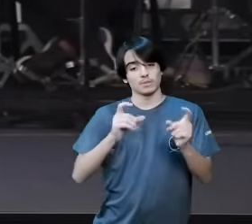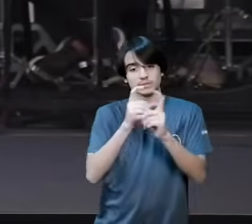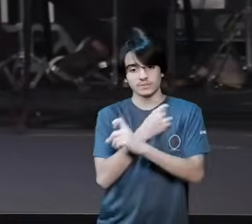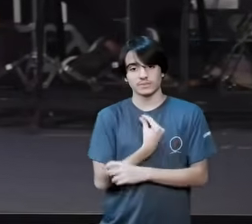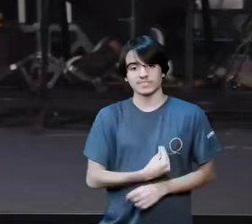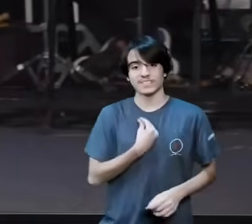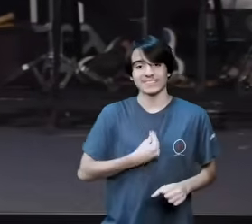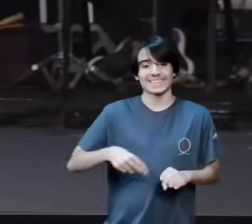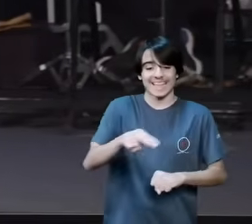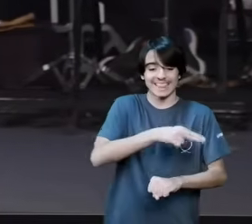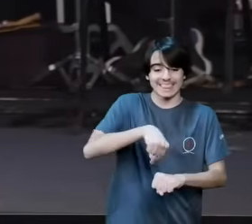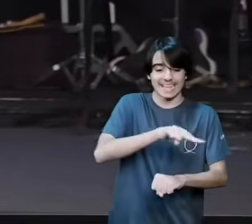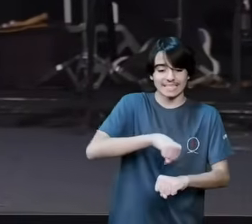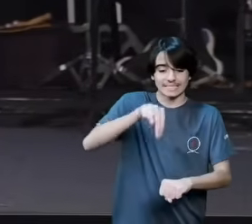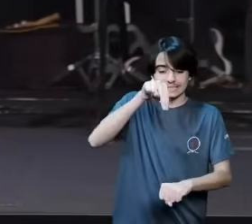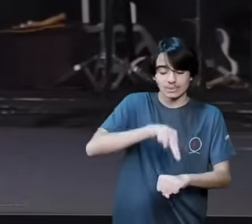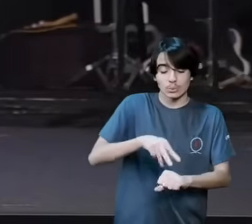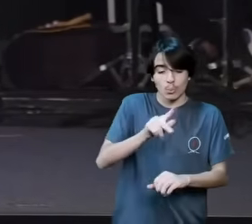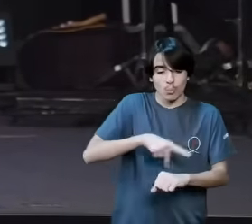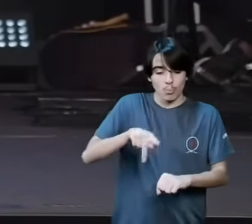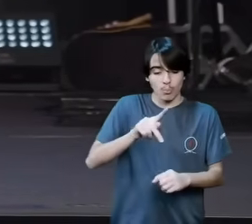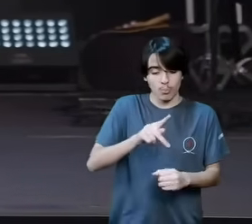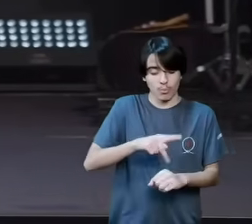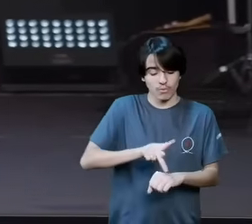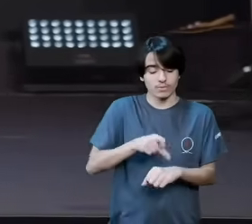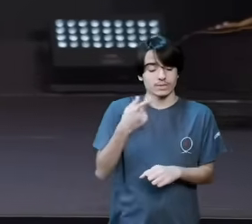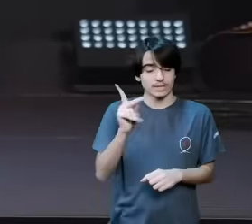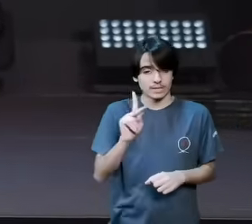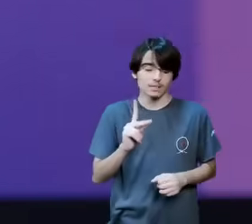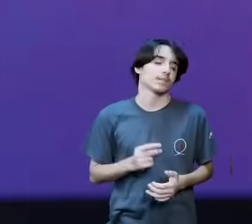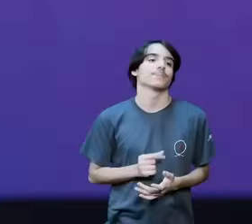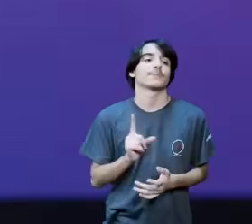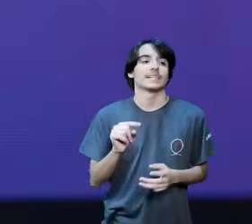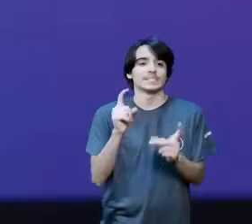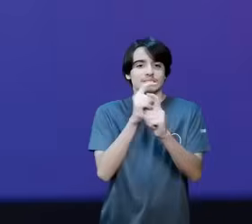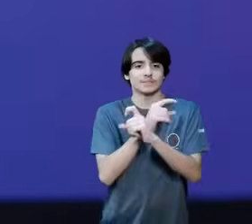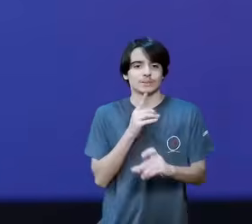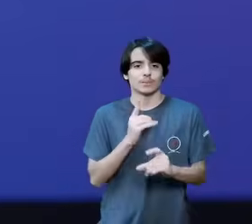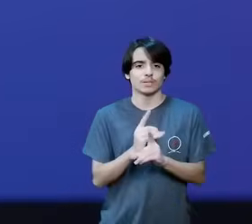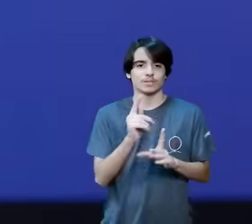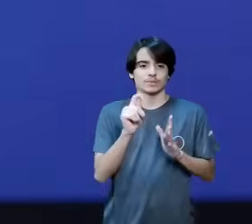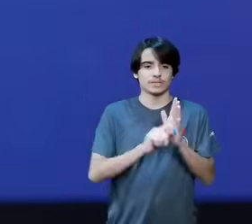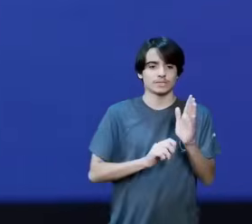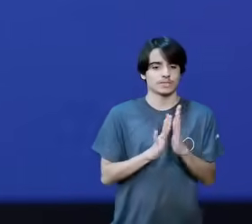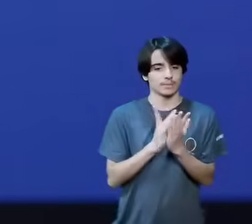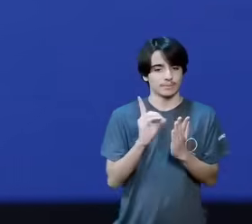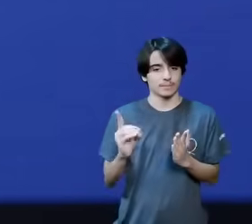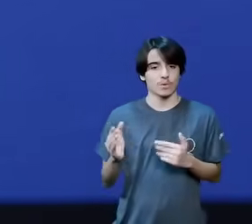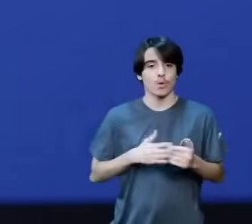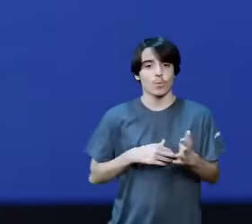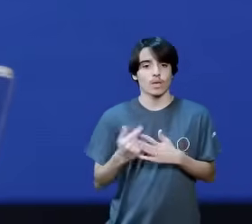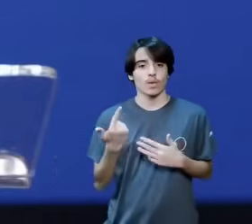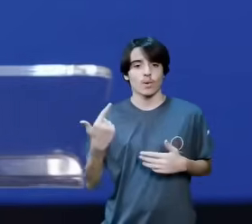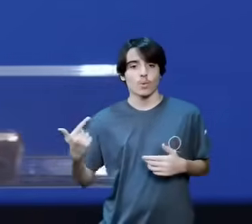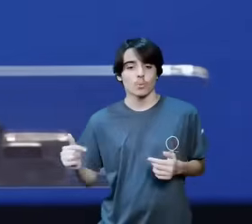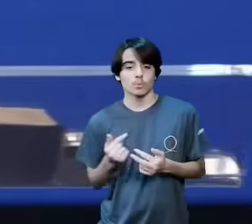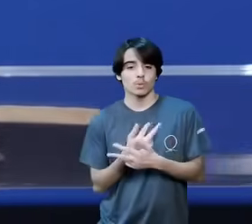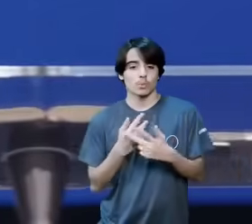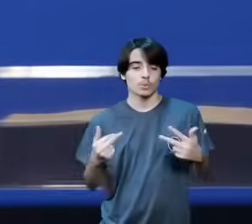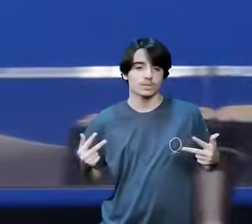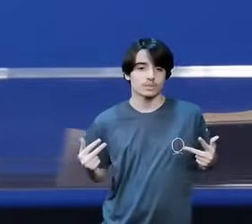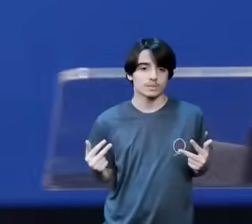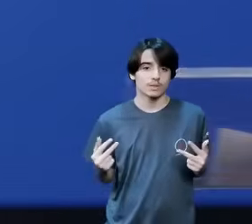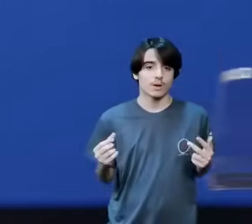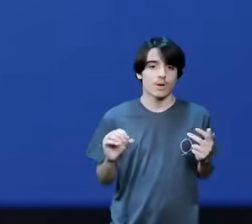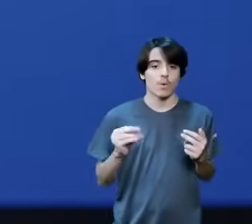vida da nação do seu povo. É difícil encontrar no texto sagrado qualquer outro episódio